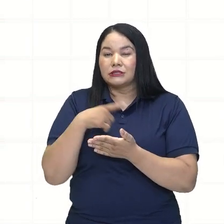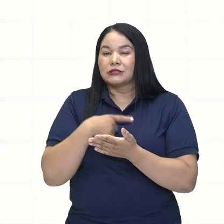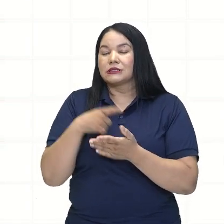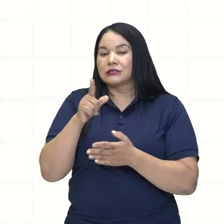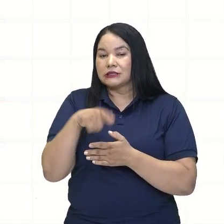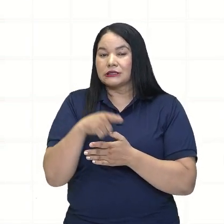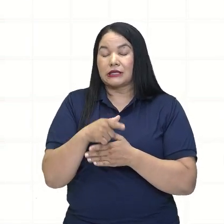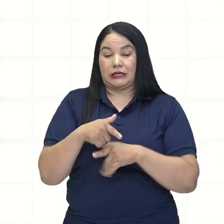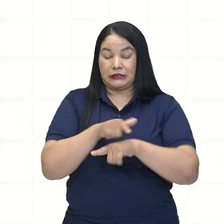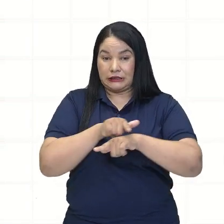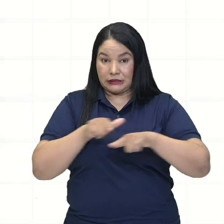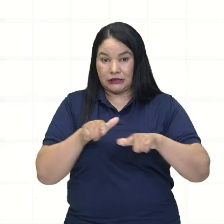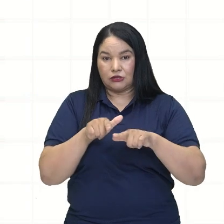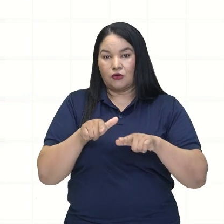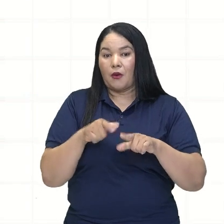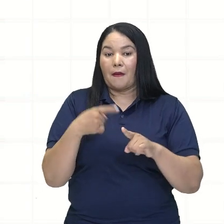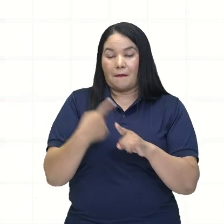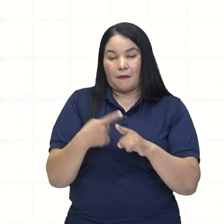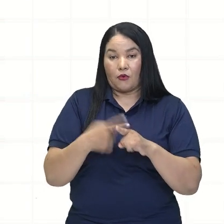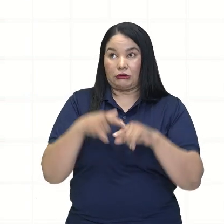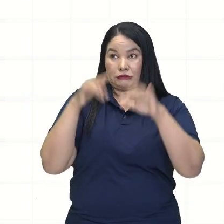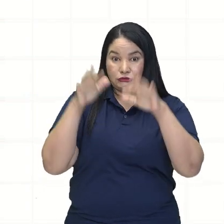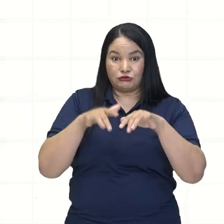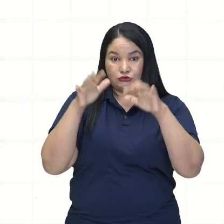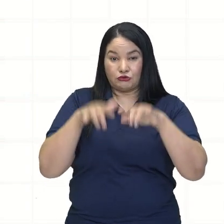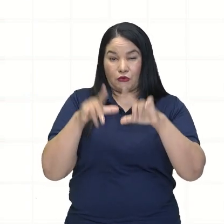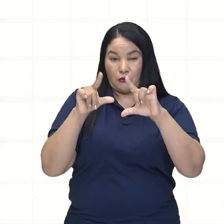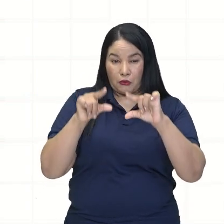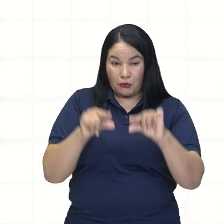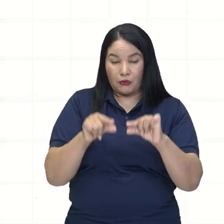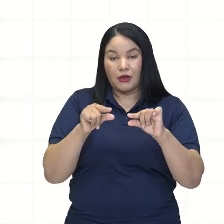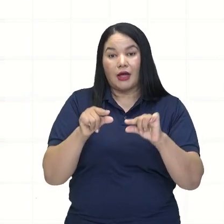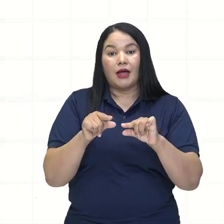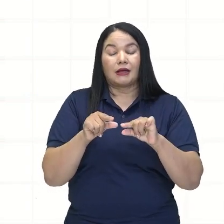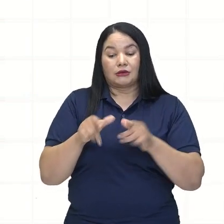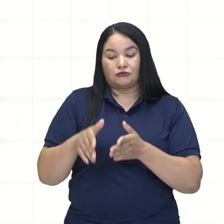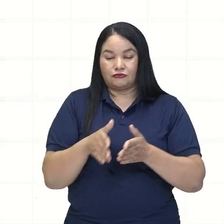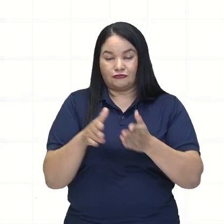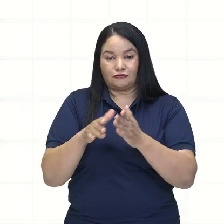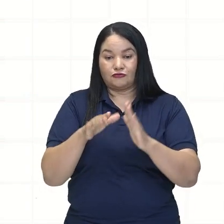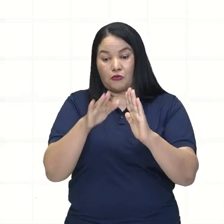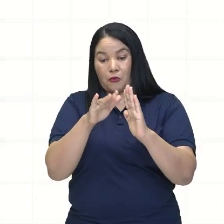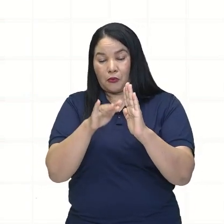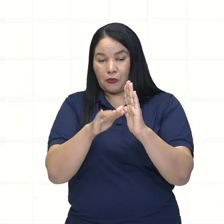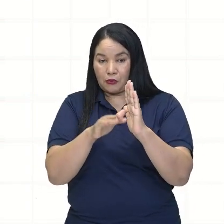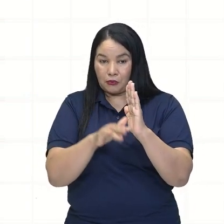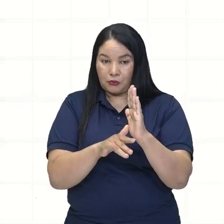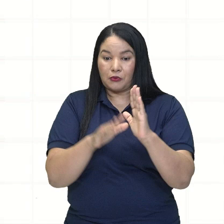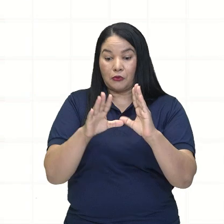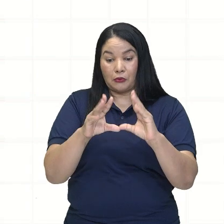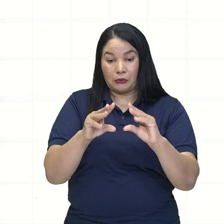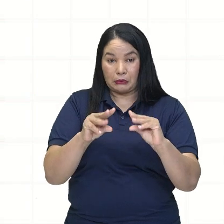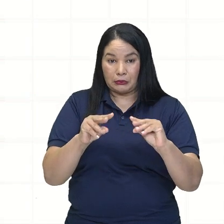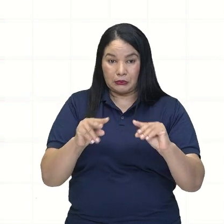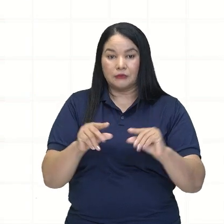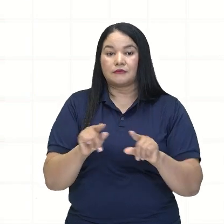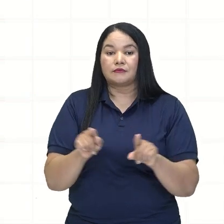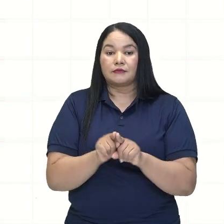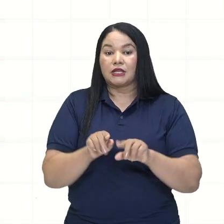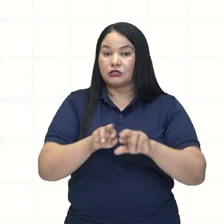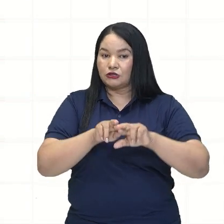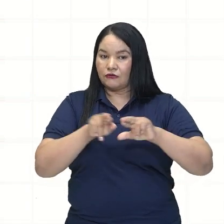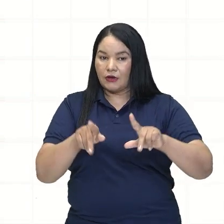seco. Então, a quantidade de chuvas diminui, então eles vão secar, tá bom? Diferente aqui dos rios perenes, tá